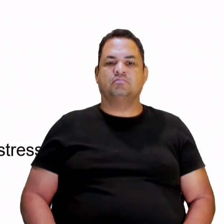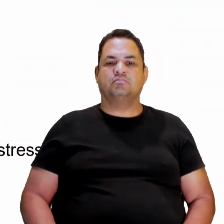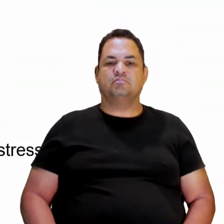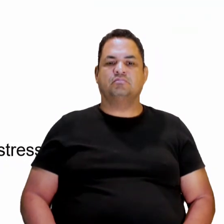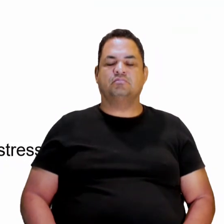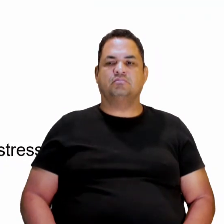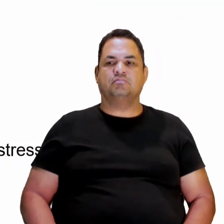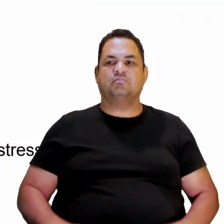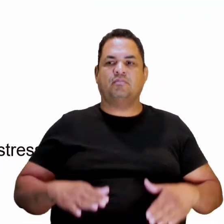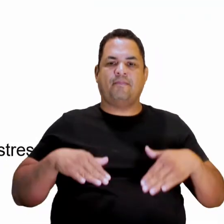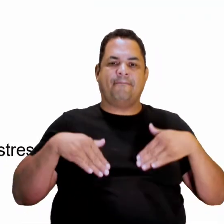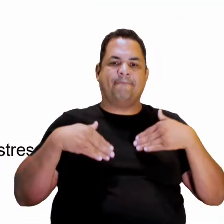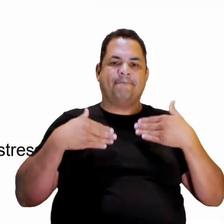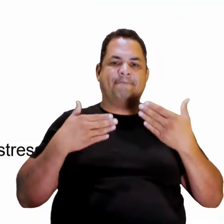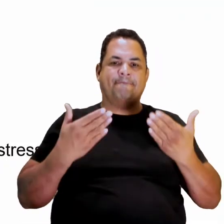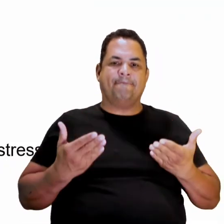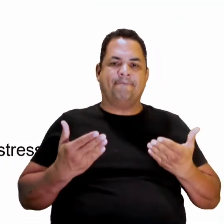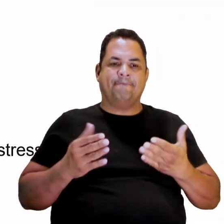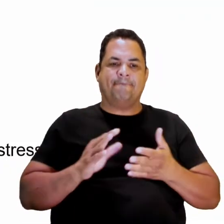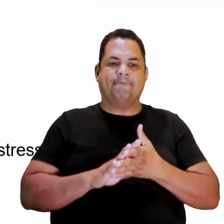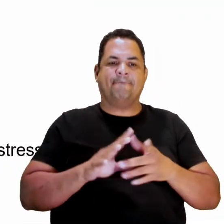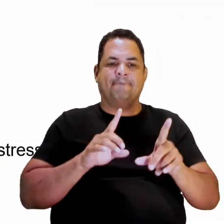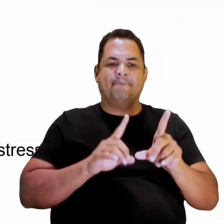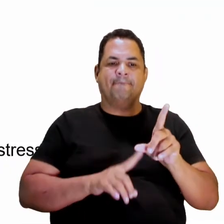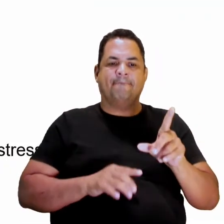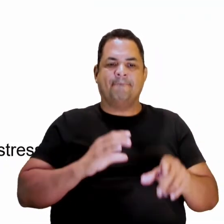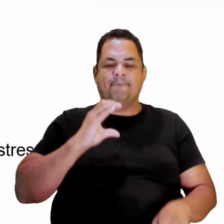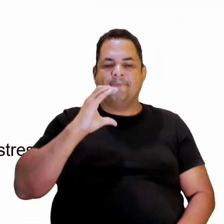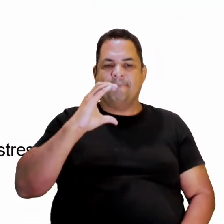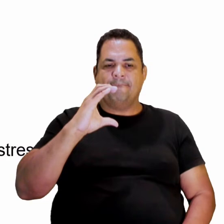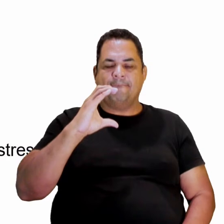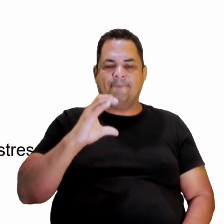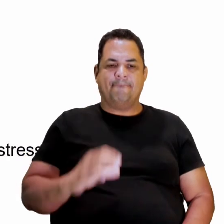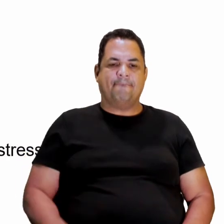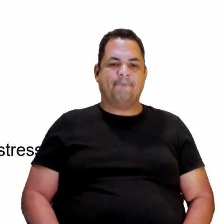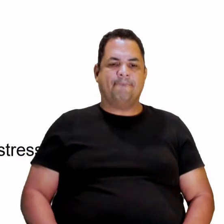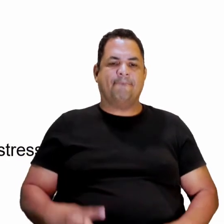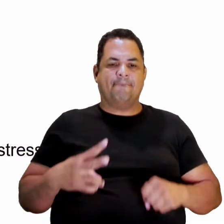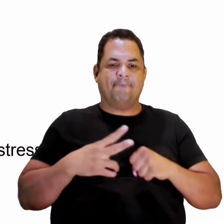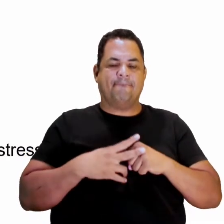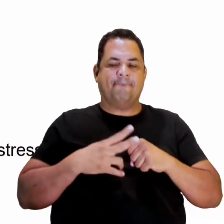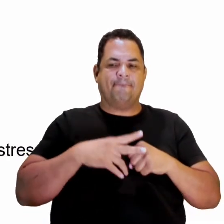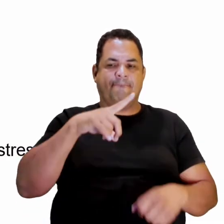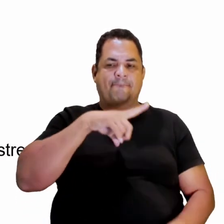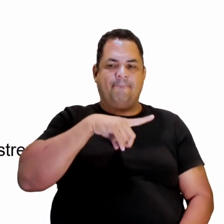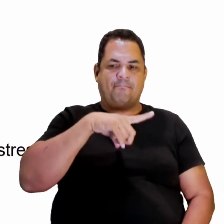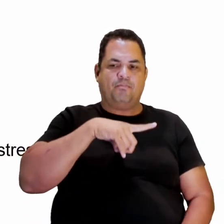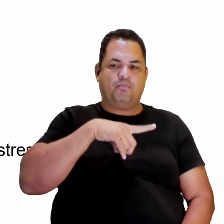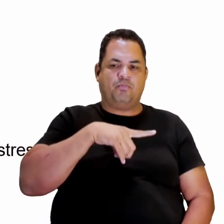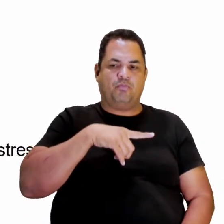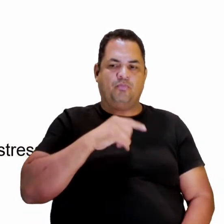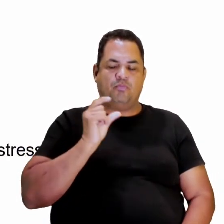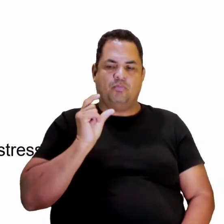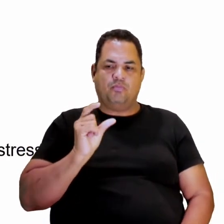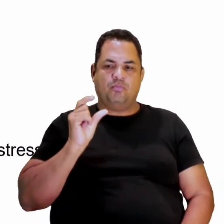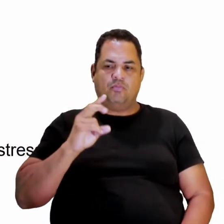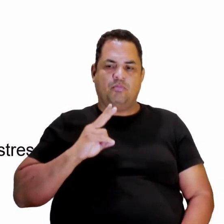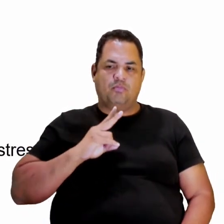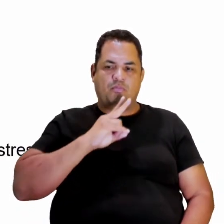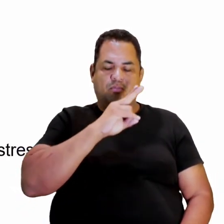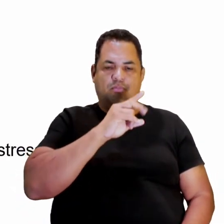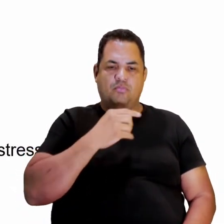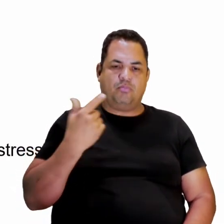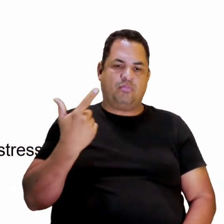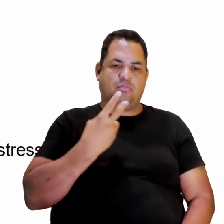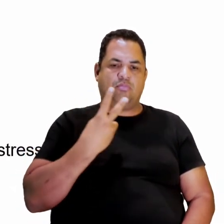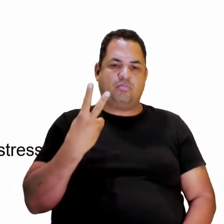lá. Quando, aqui, na letra C, quando o verbo tem a sílaba tônica na